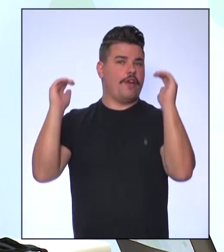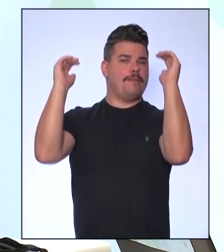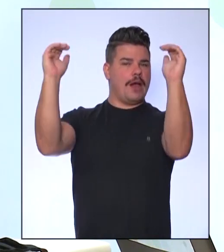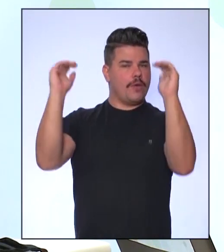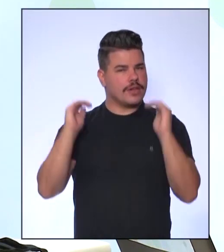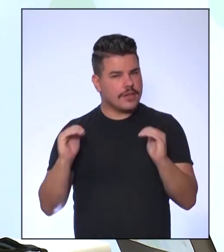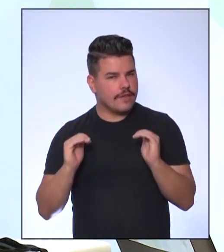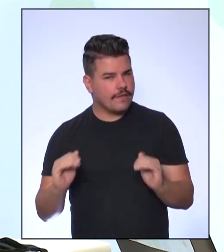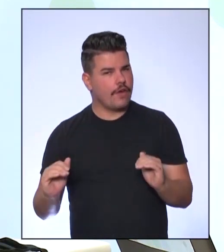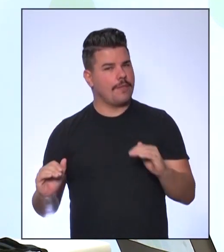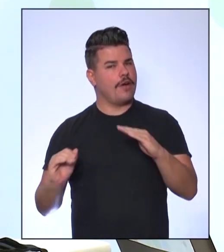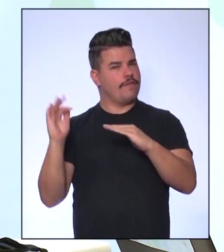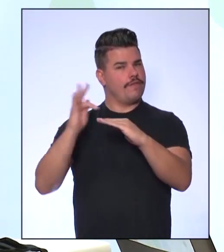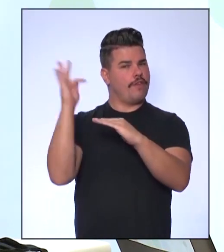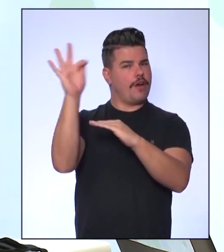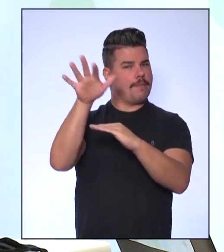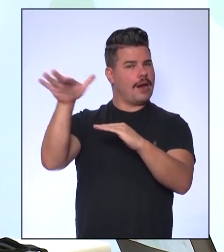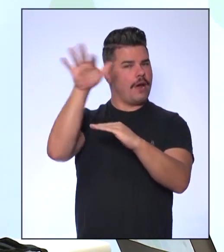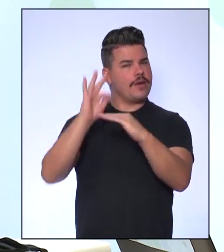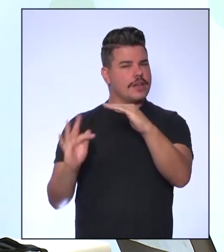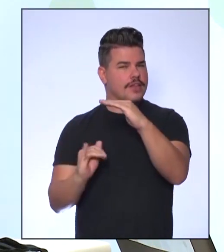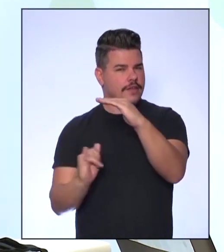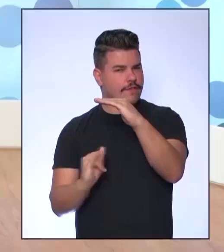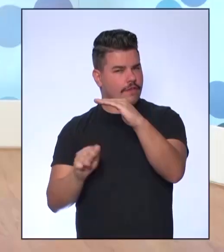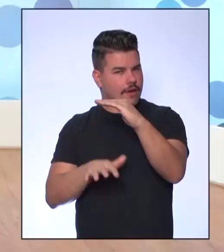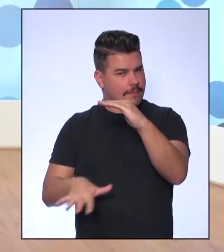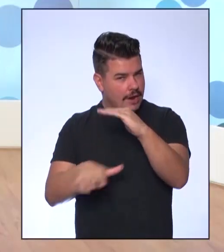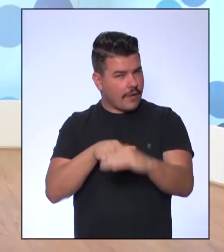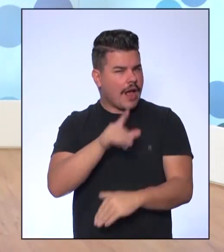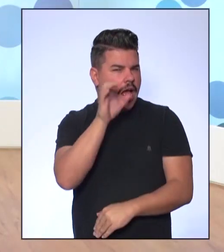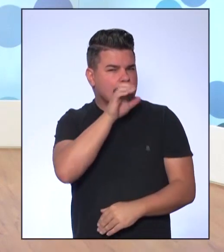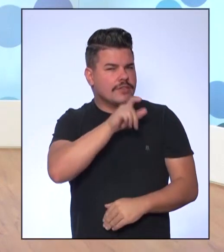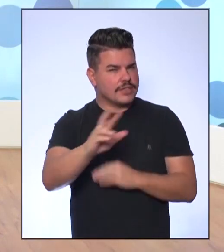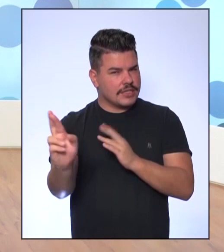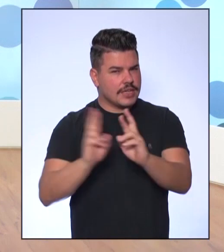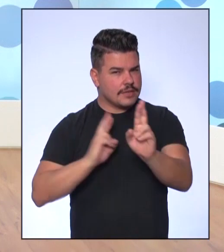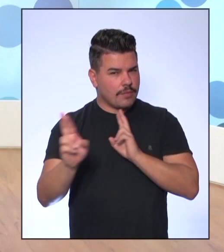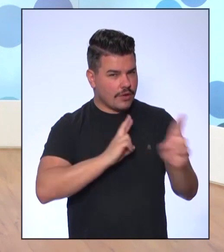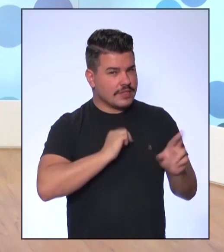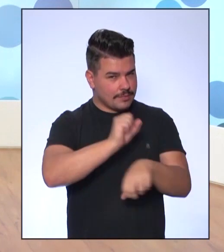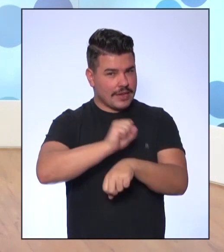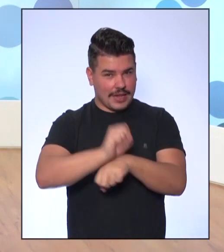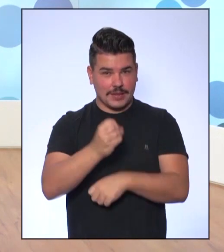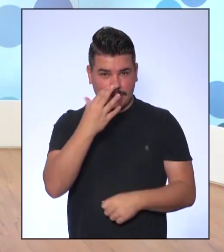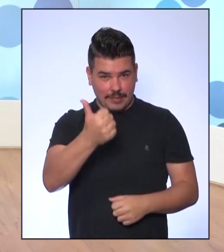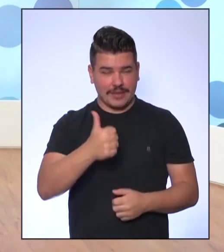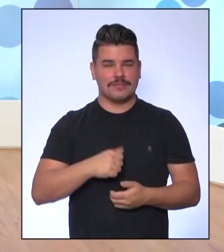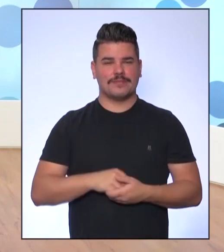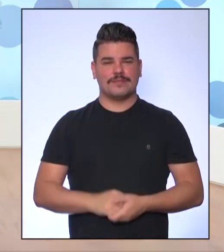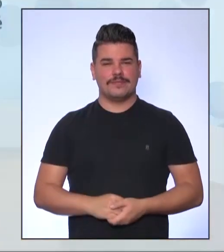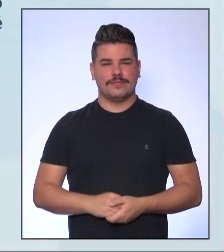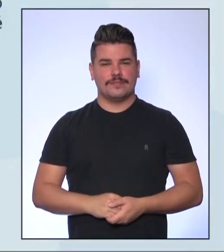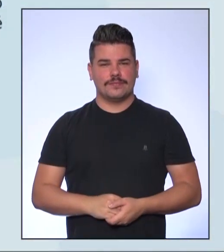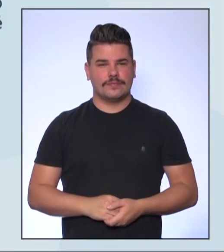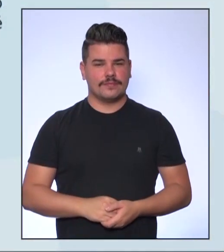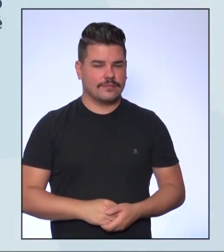nossa língua, tá? Acho que 2 minutos a gente consegue ouvir os alunos, né, professor? Perfeito, professora.